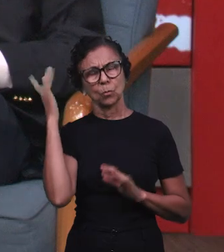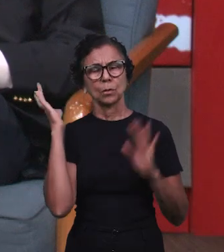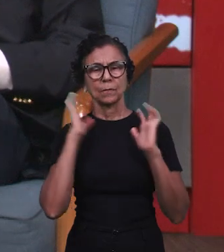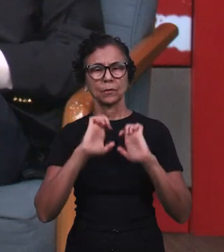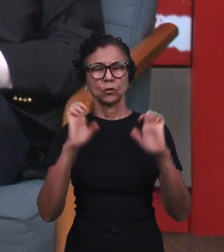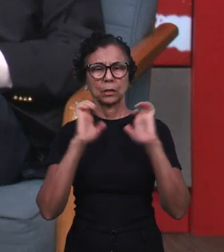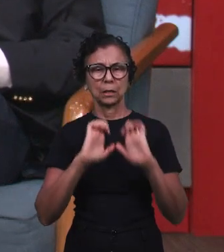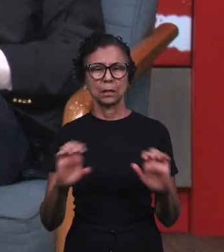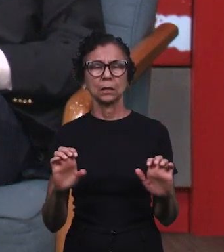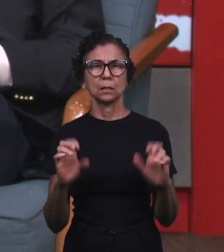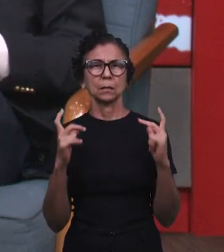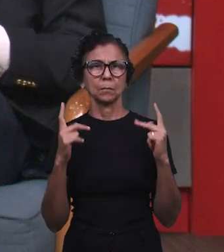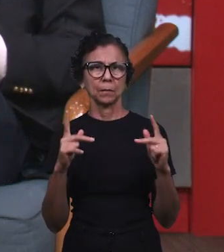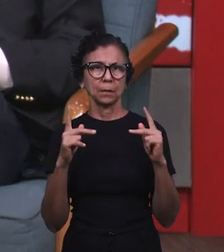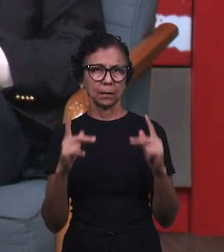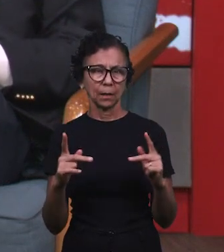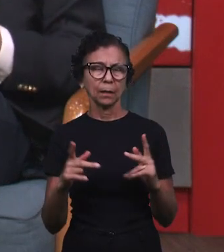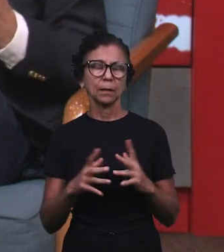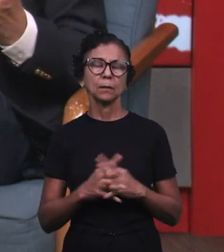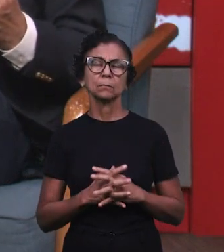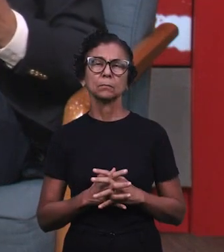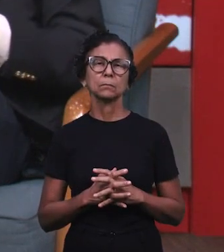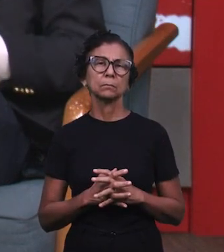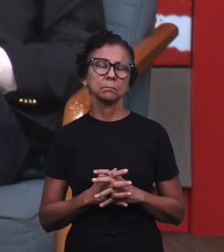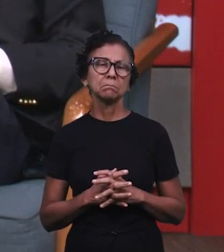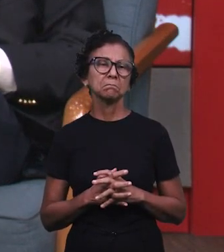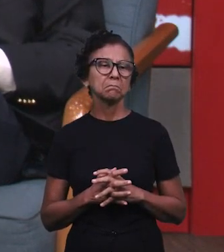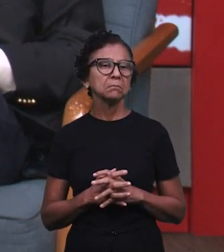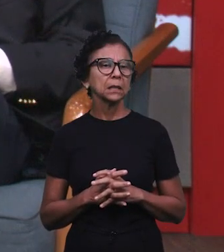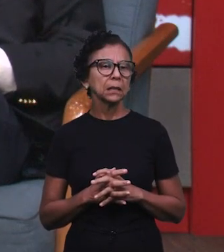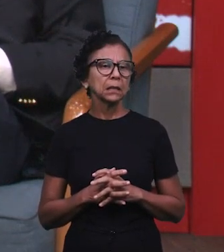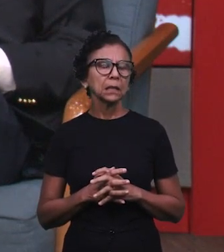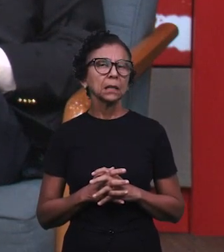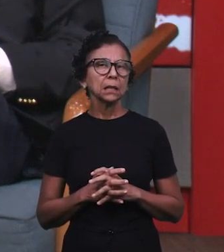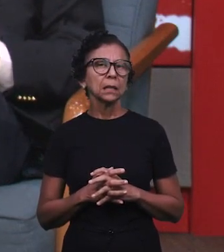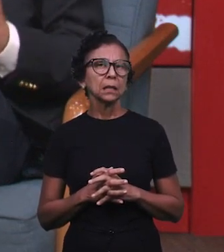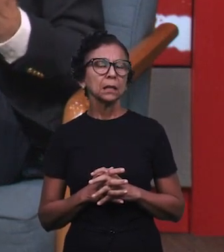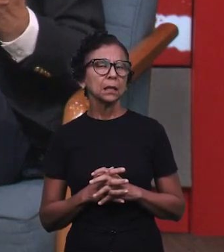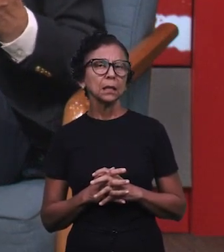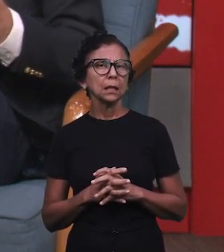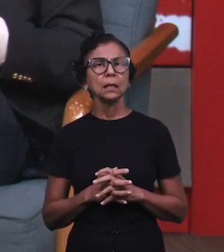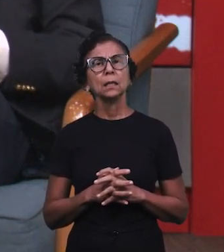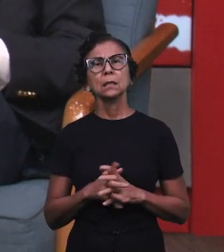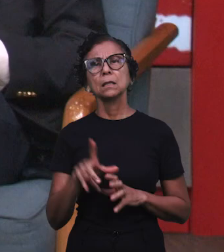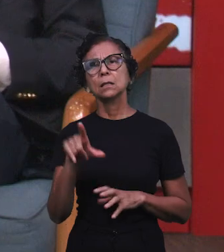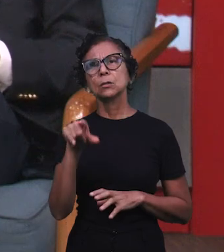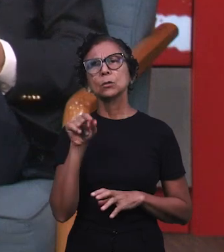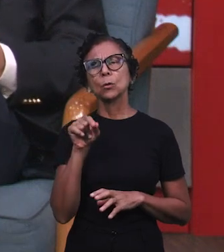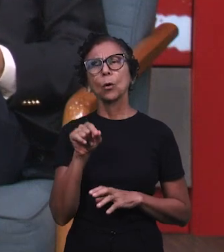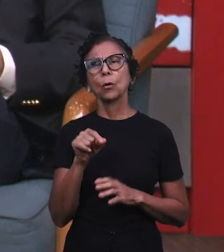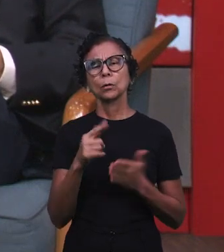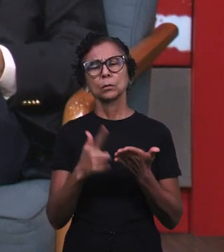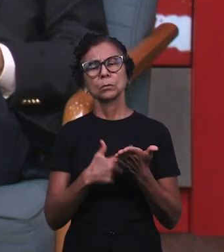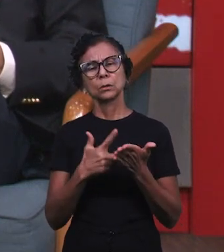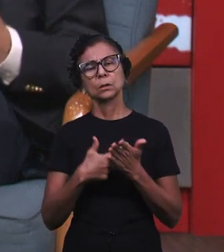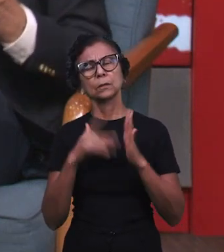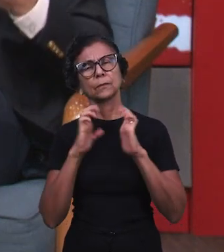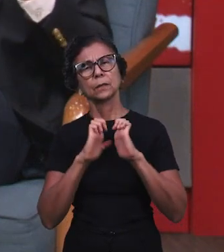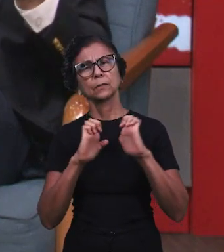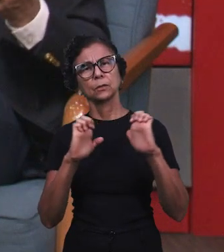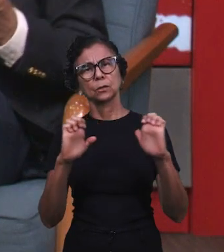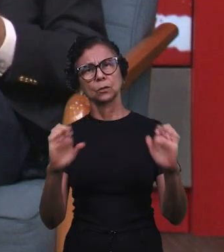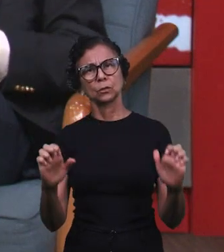evangelistas, preferem usar os evangelhos, porque na verdade os evangelhos são